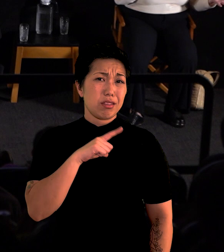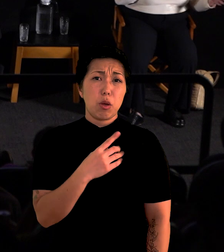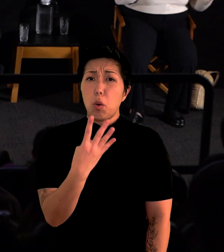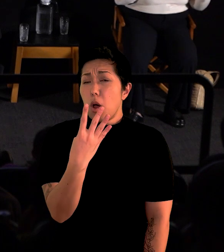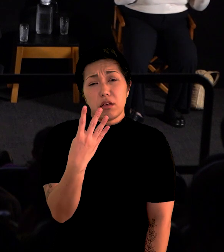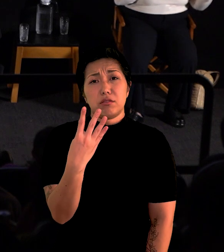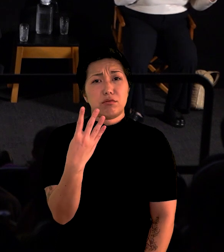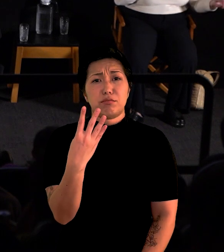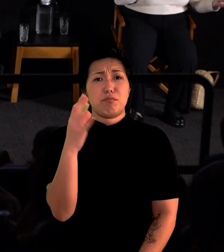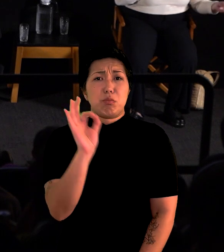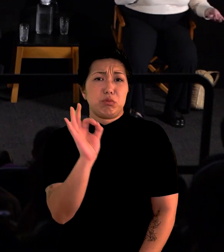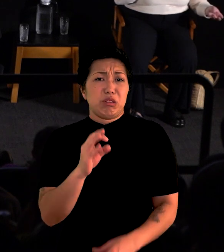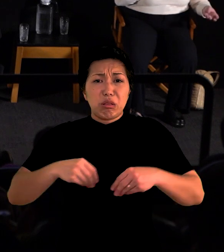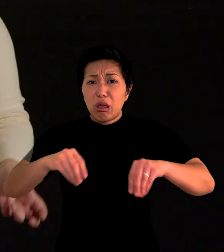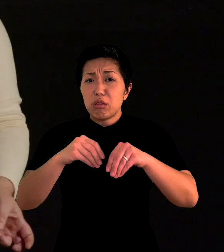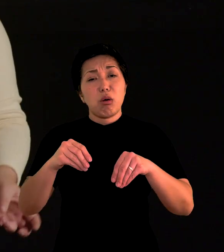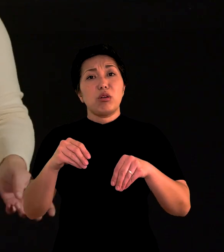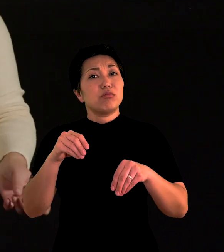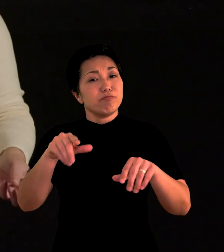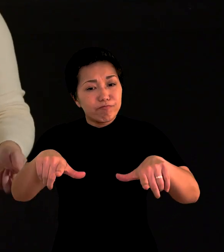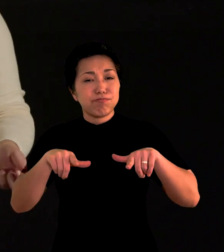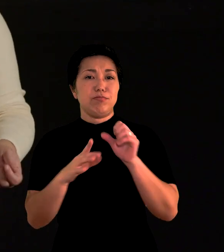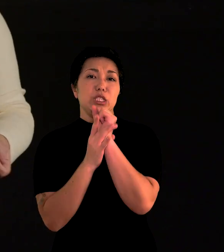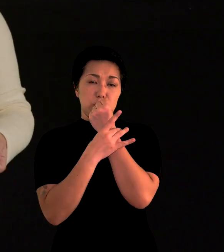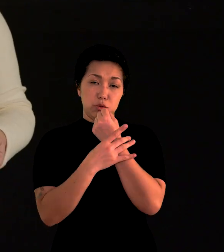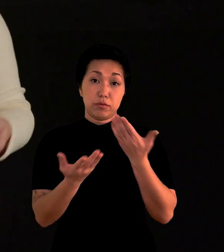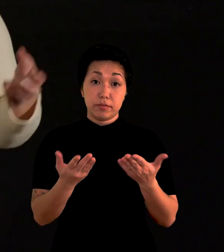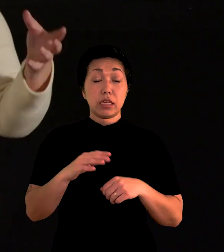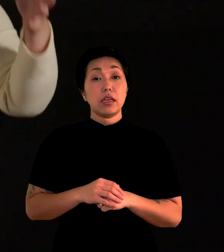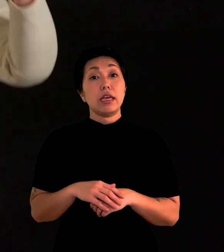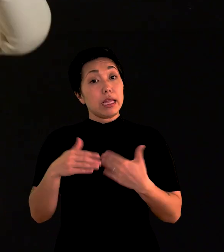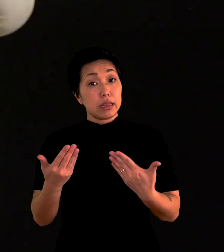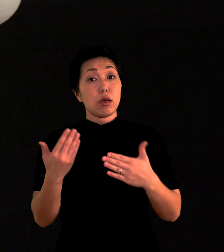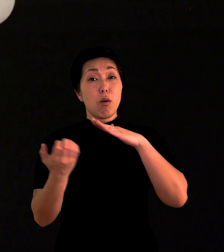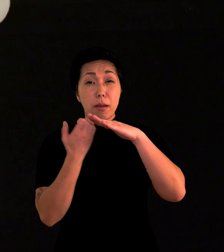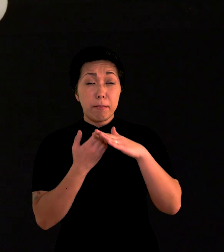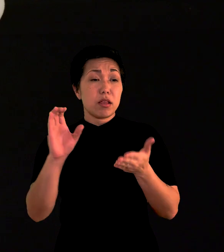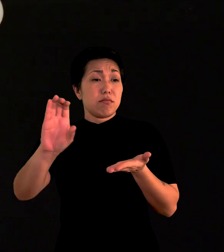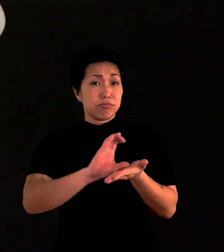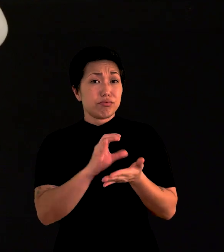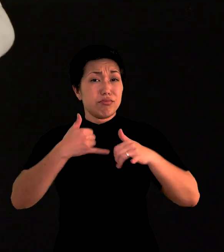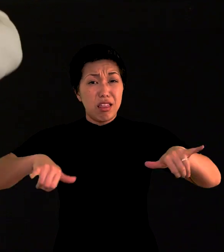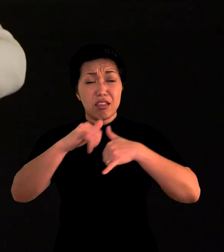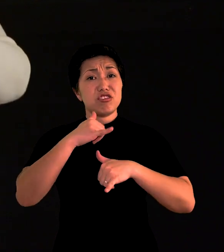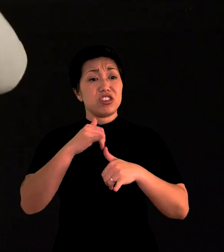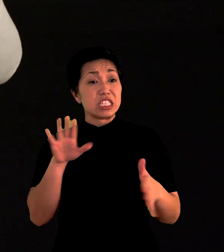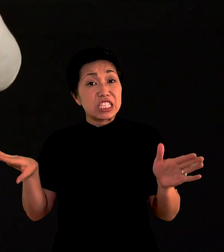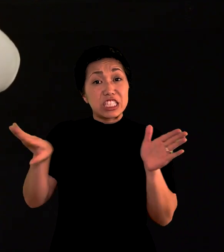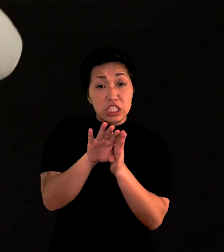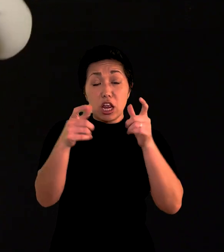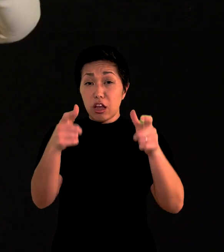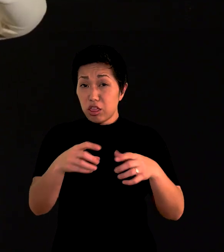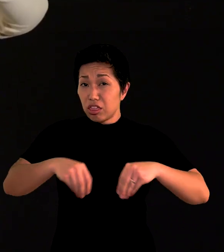territórios realmente homologados aqui no Brasil. Então, quando esses empreendimentos chegam nesses territórios, né,